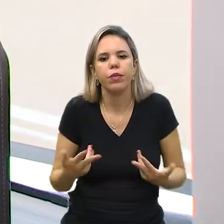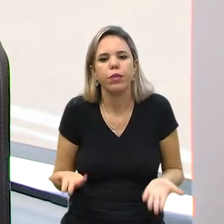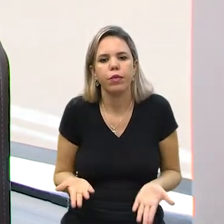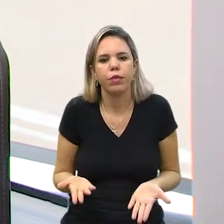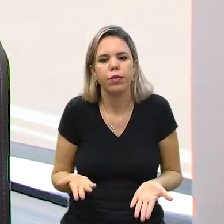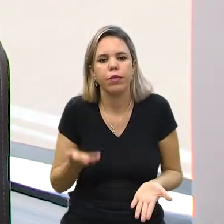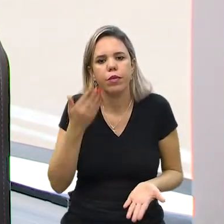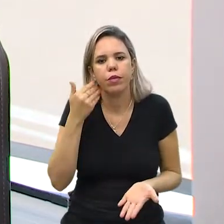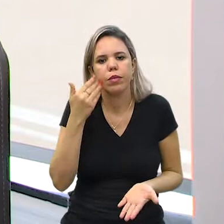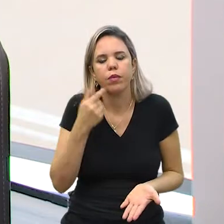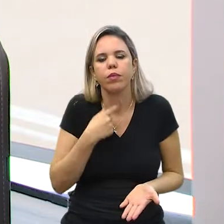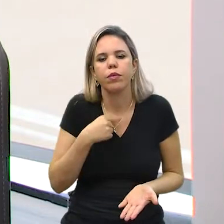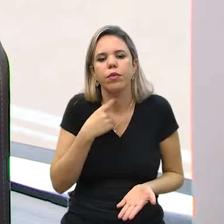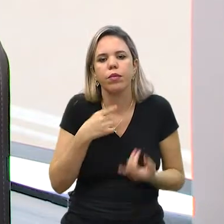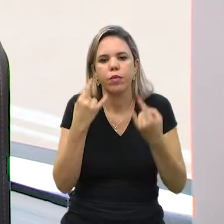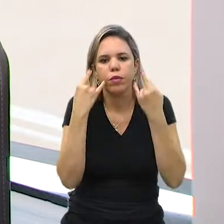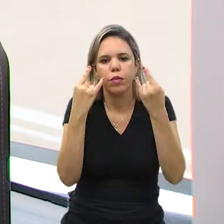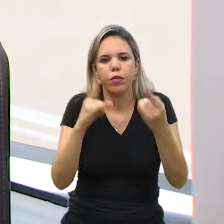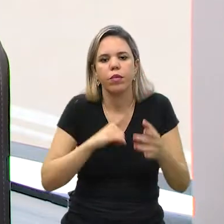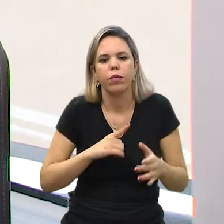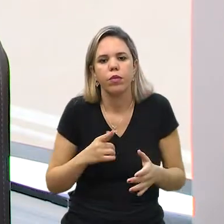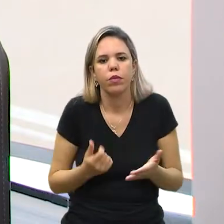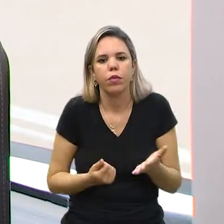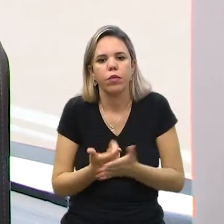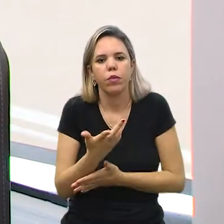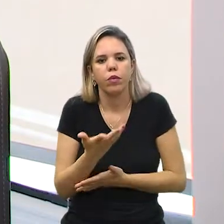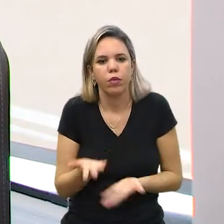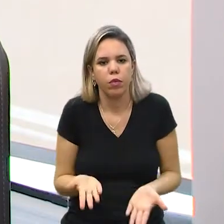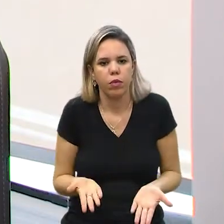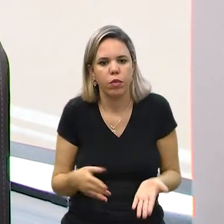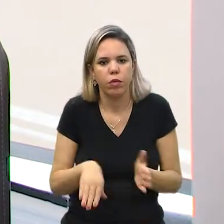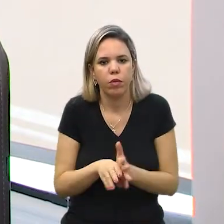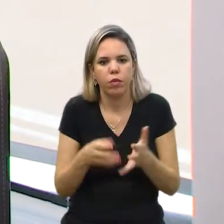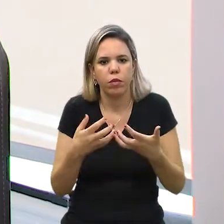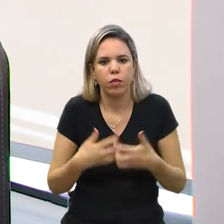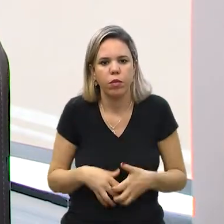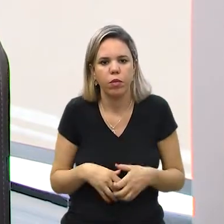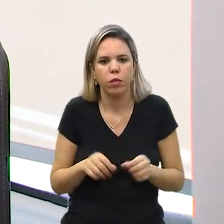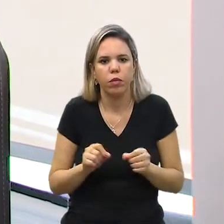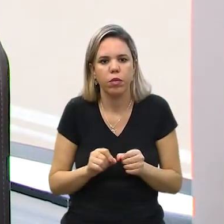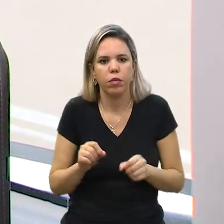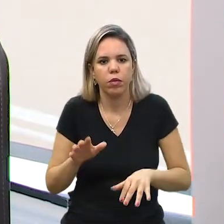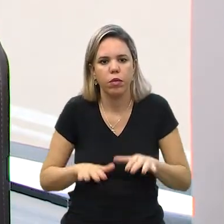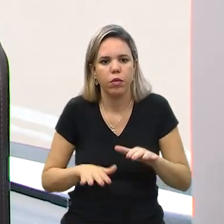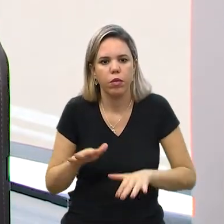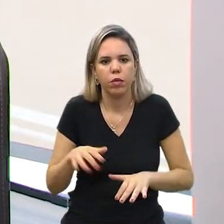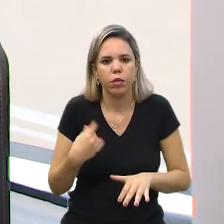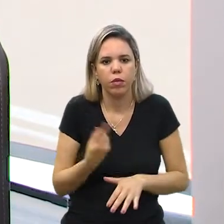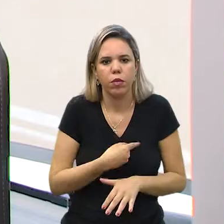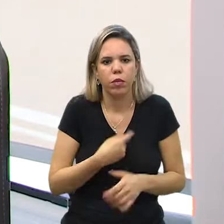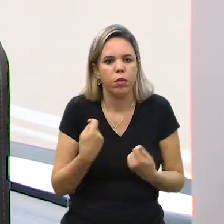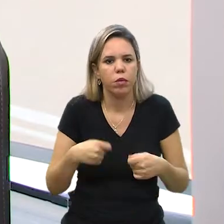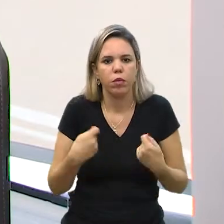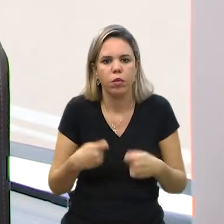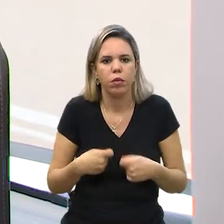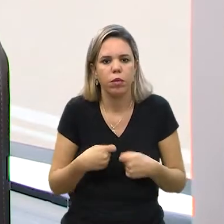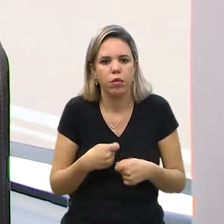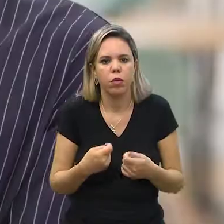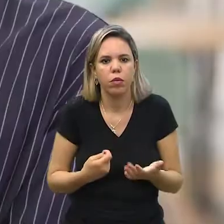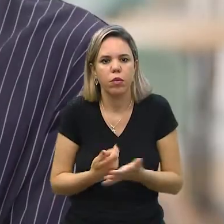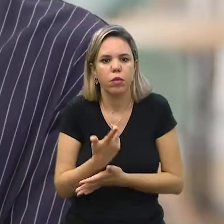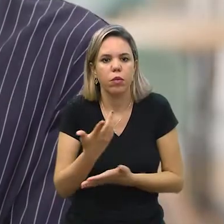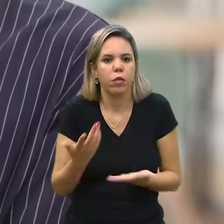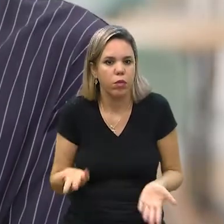e aguçar o desejo de tê-lo e compra. É assim que funciona. E às vezes a gente nem precisa daquilo e